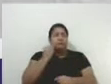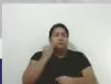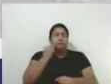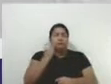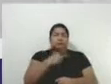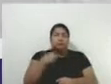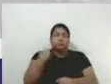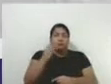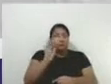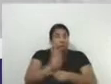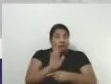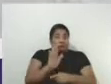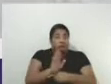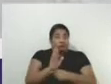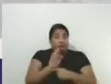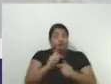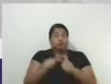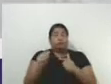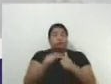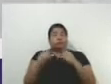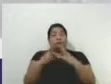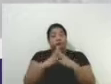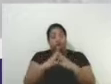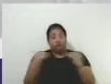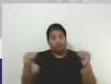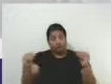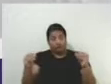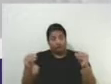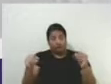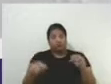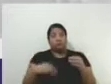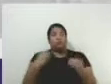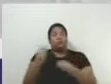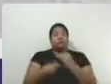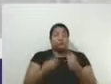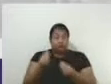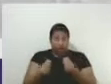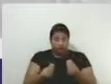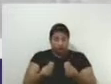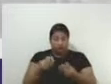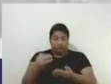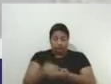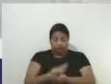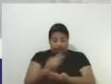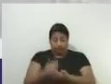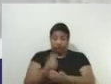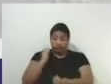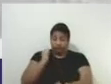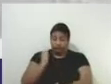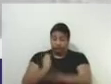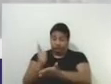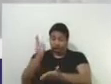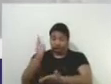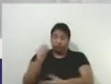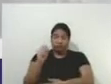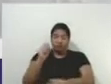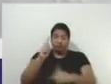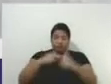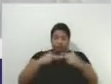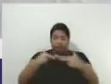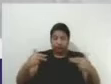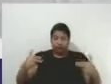Botucatu adquirir e aplicar o larvicida biológico, que é um produto biológico,